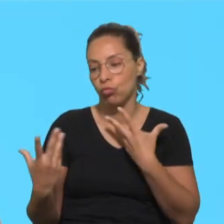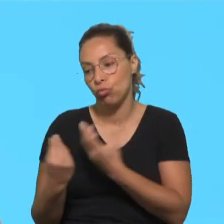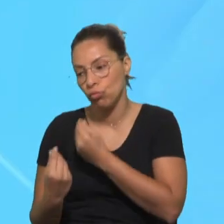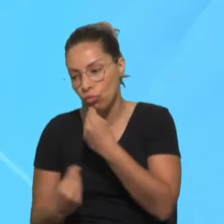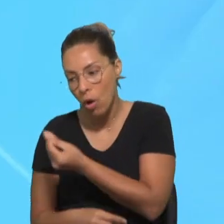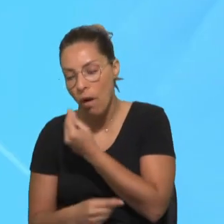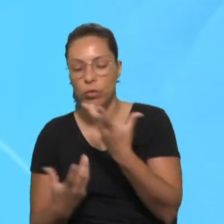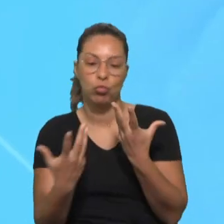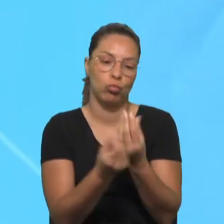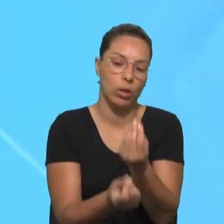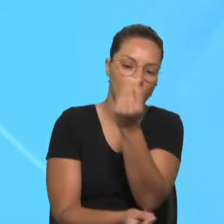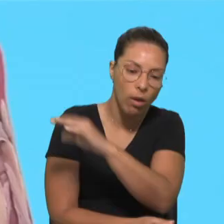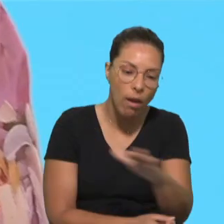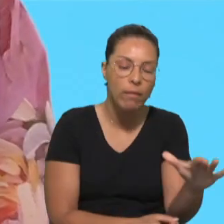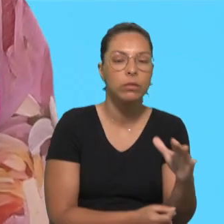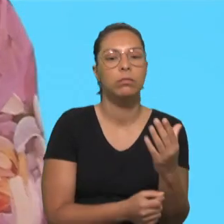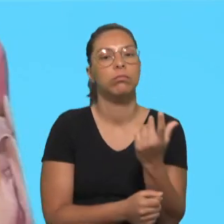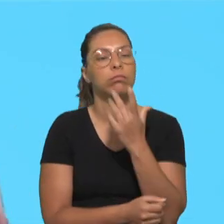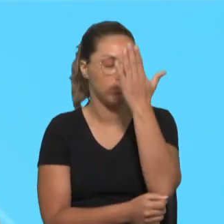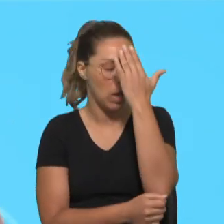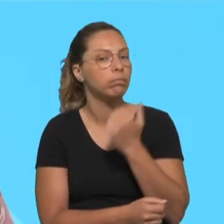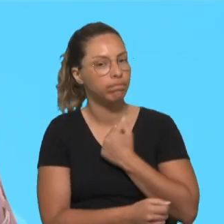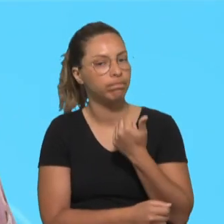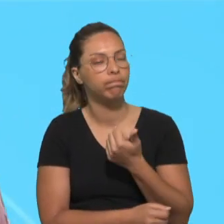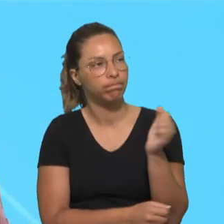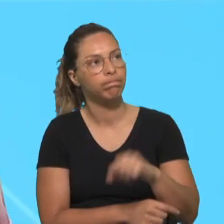das crianças e das famílias? Sim, eu penso que sim, até por tudo